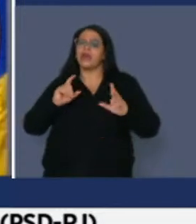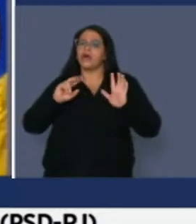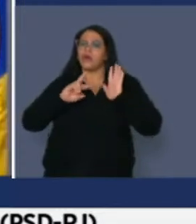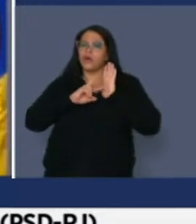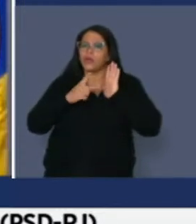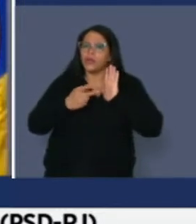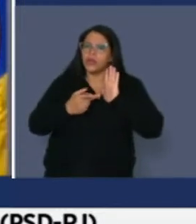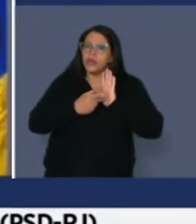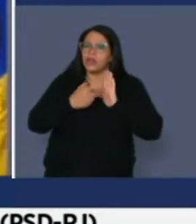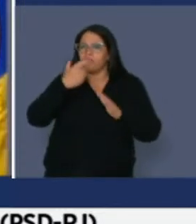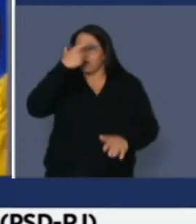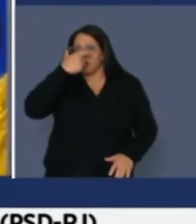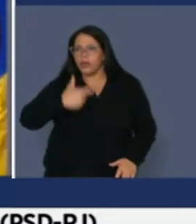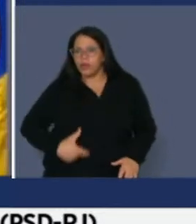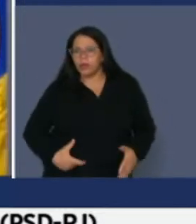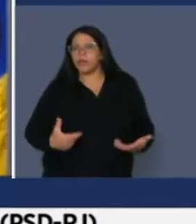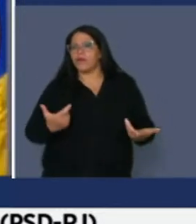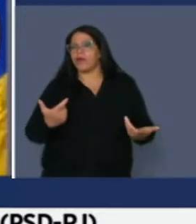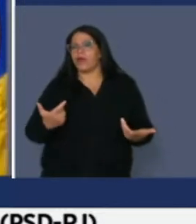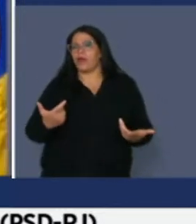laudo cadavérico balístico.